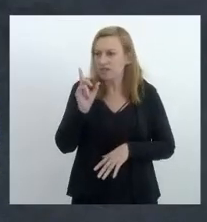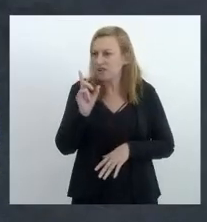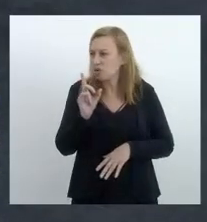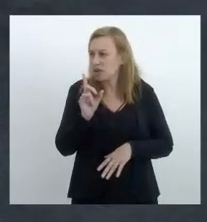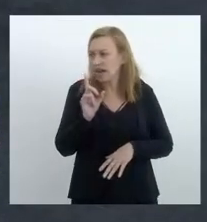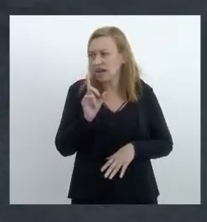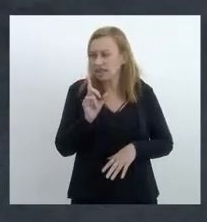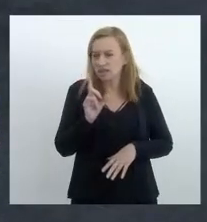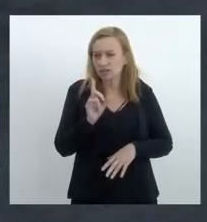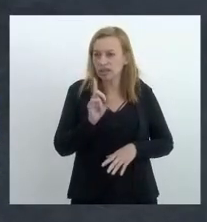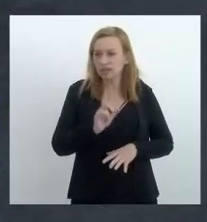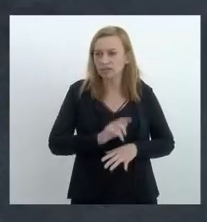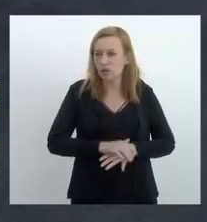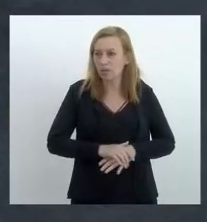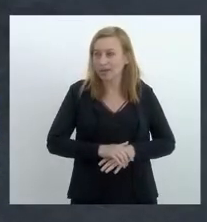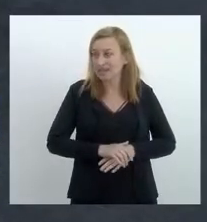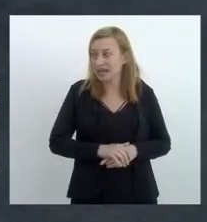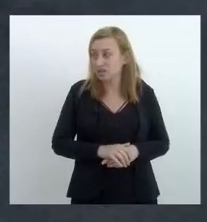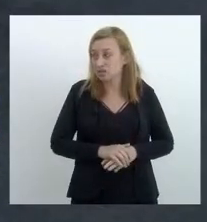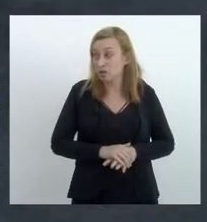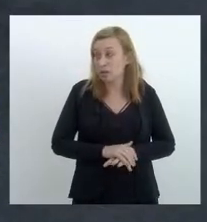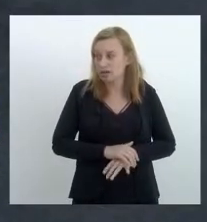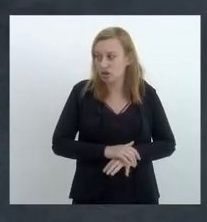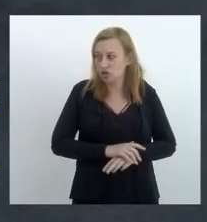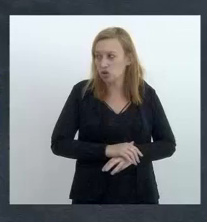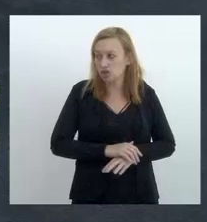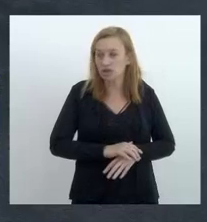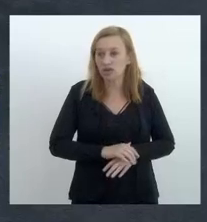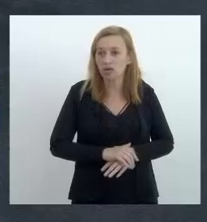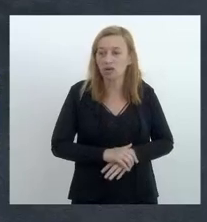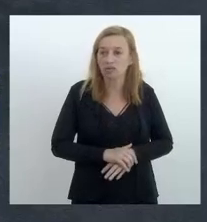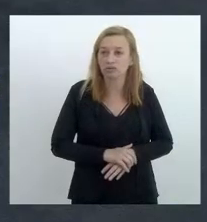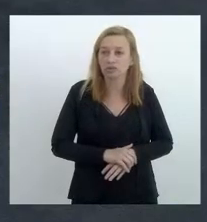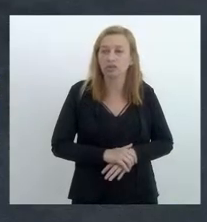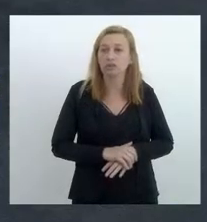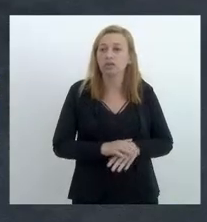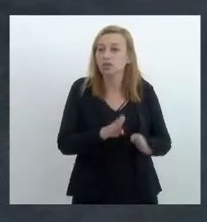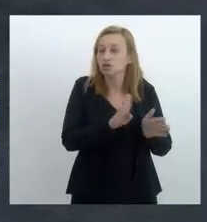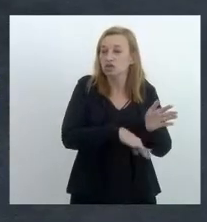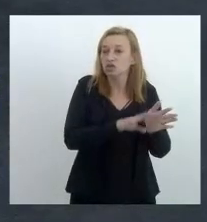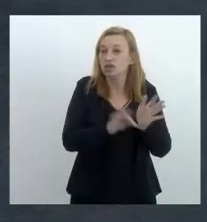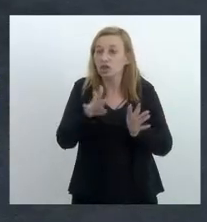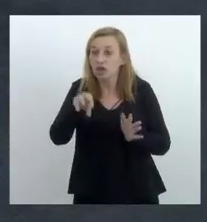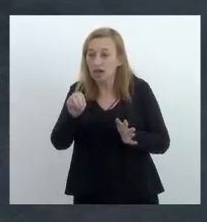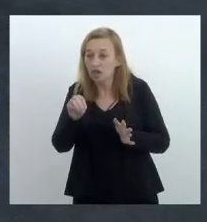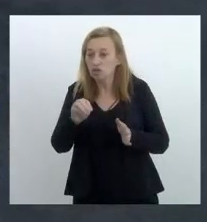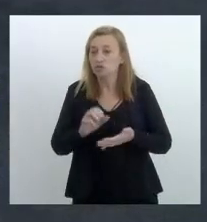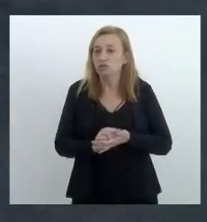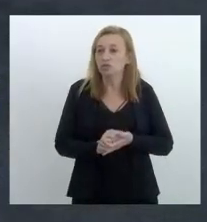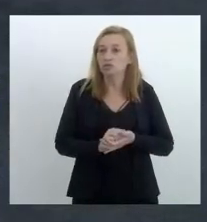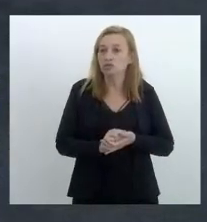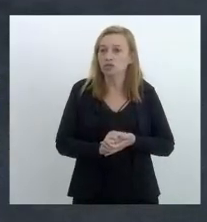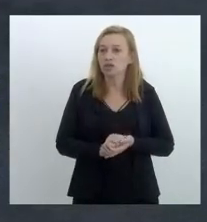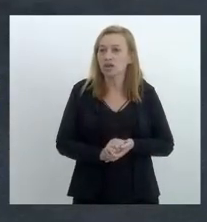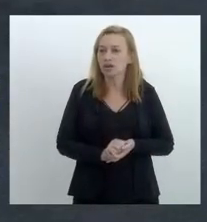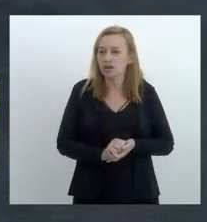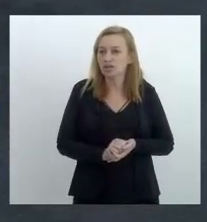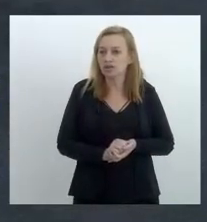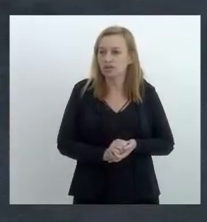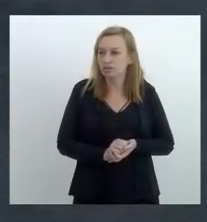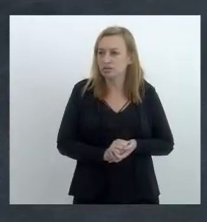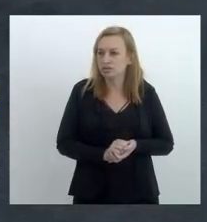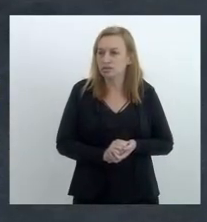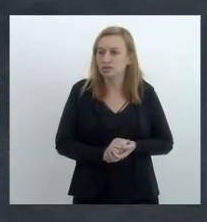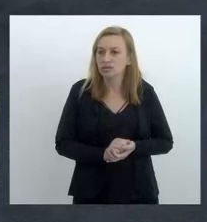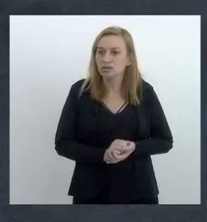receitas primárias para o pagamento da dívida, a gente cria um teto de gasto e a gente dá poderes quase moderadores ao Conselho de Supervisão da